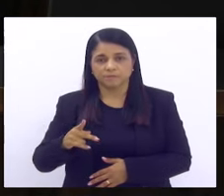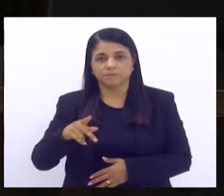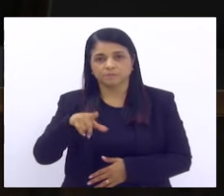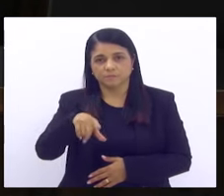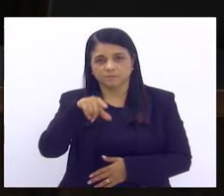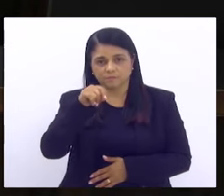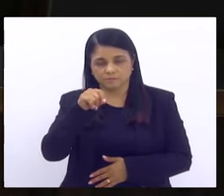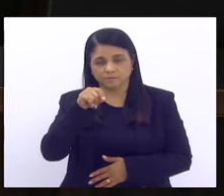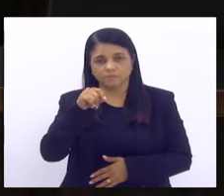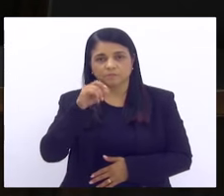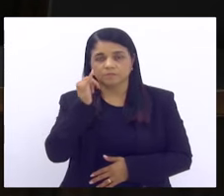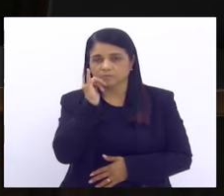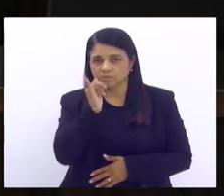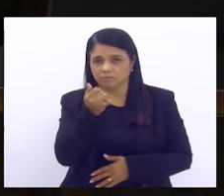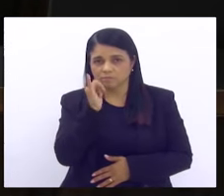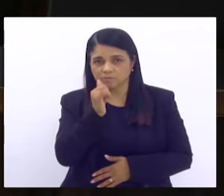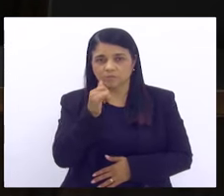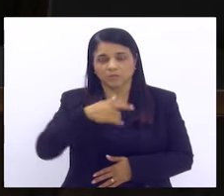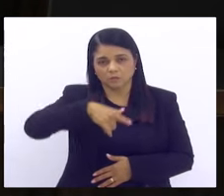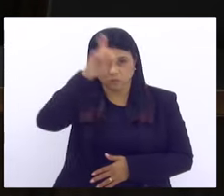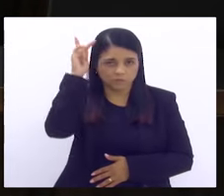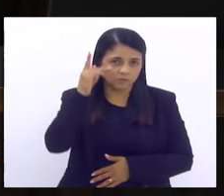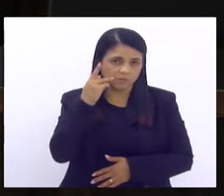relatoria especial, deputado Luiz Paulo.